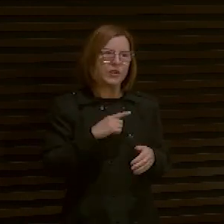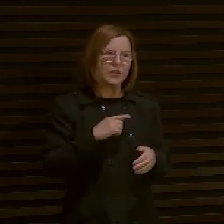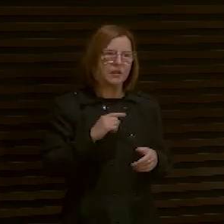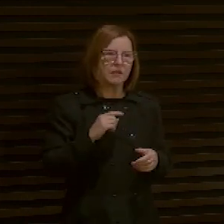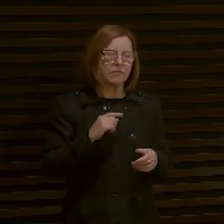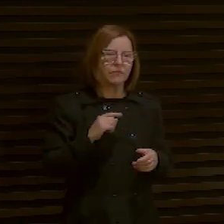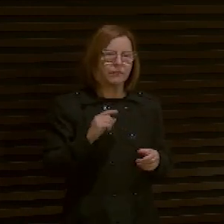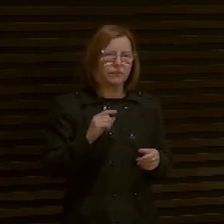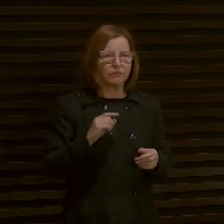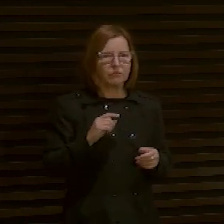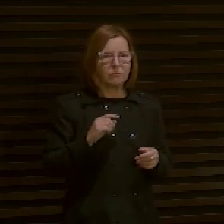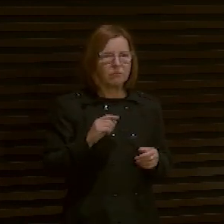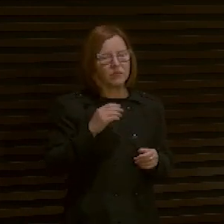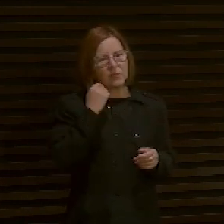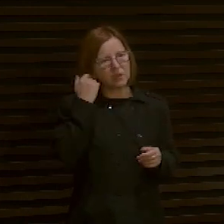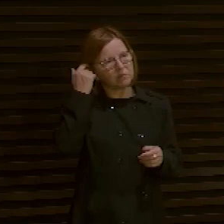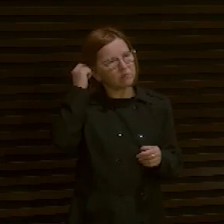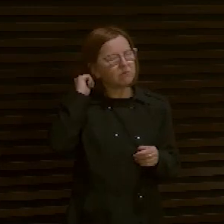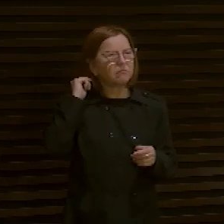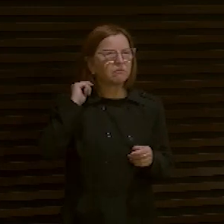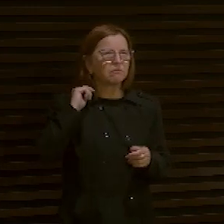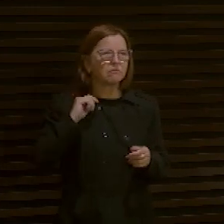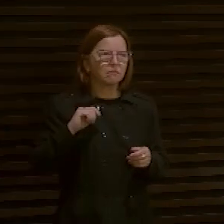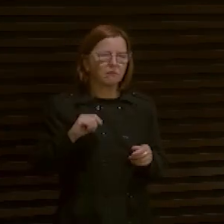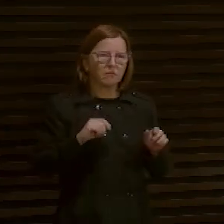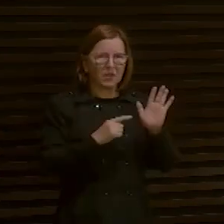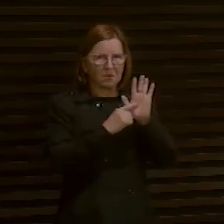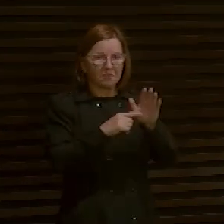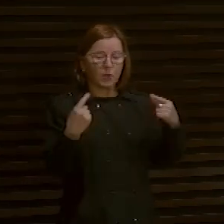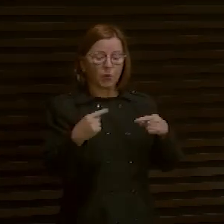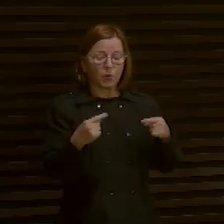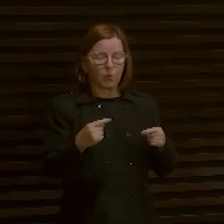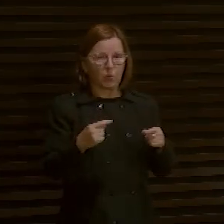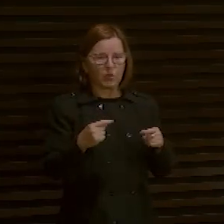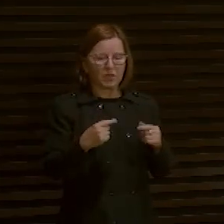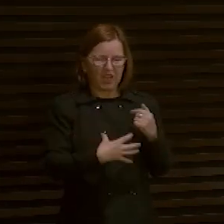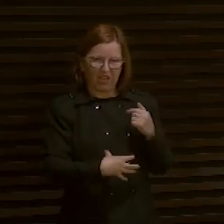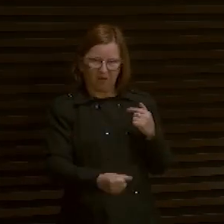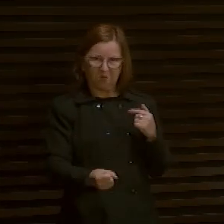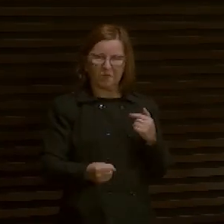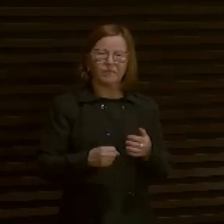às 15h. Olha o nível de degradação que o ser humano chega.